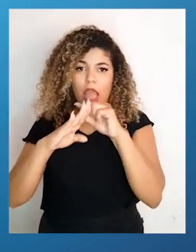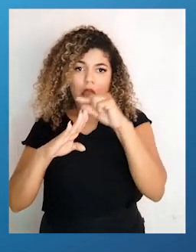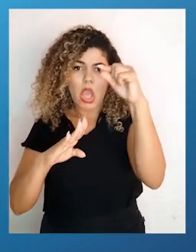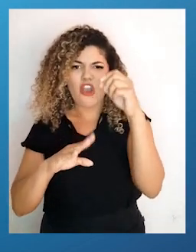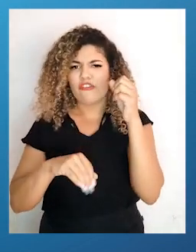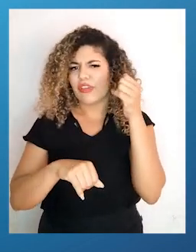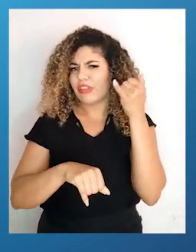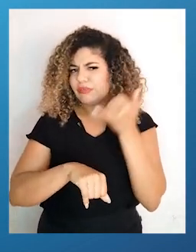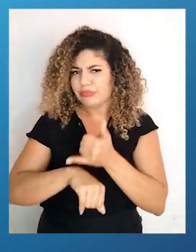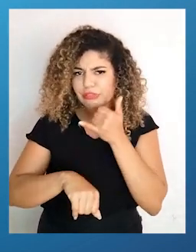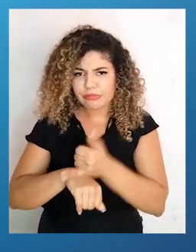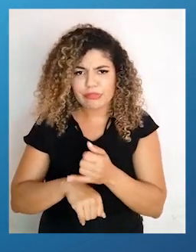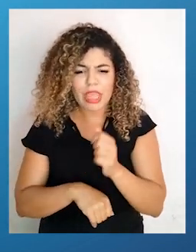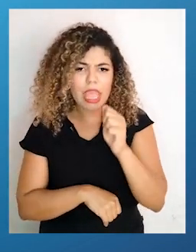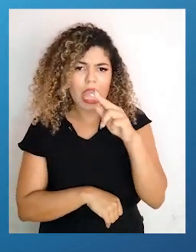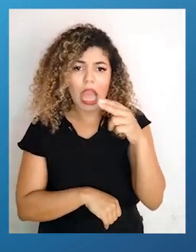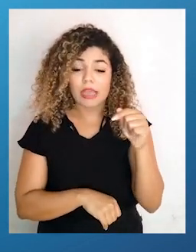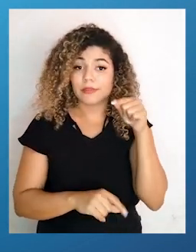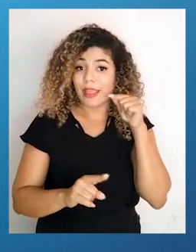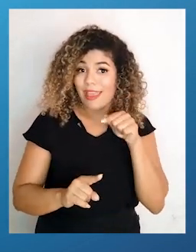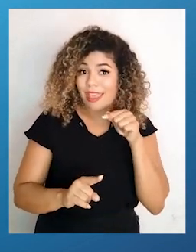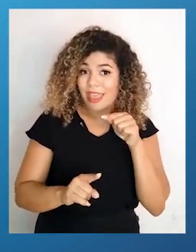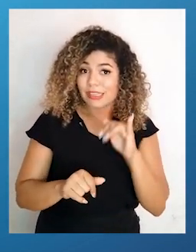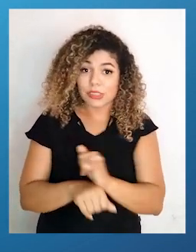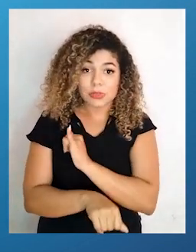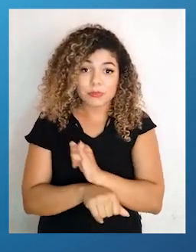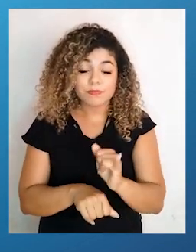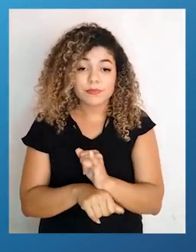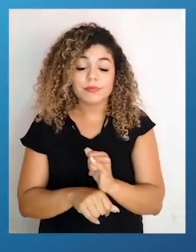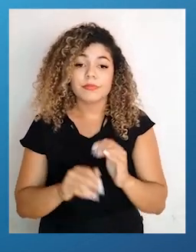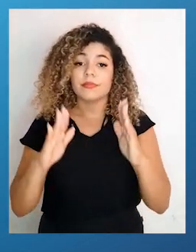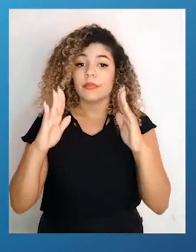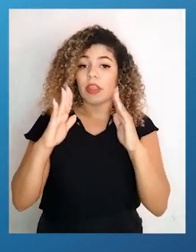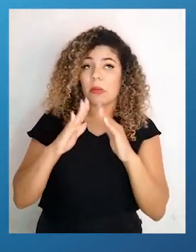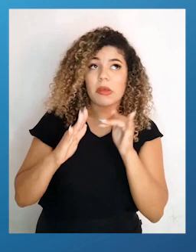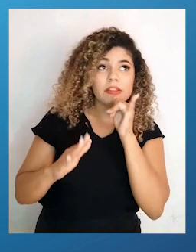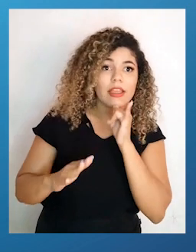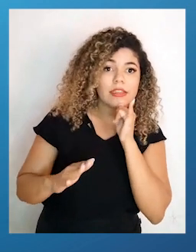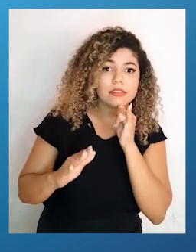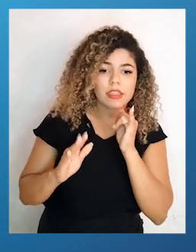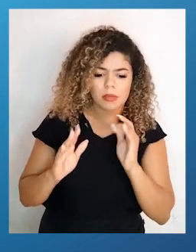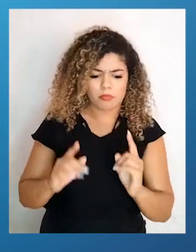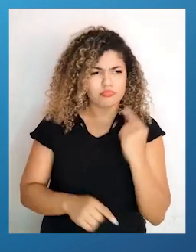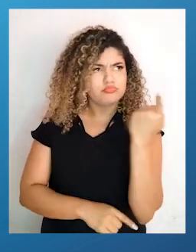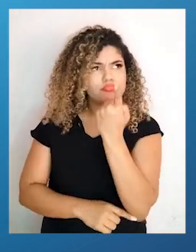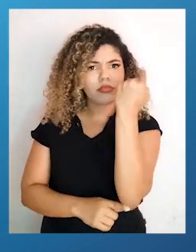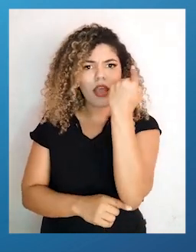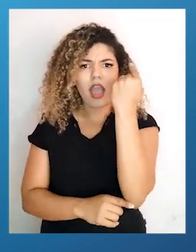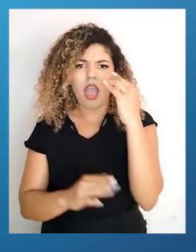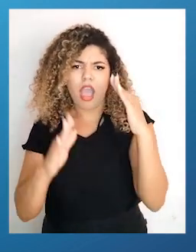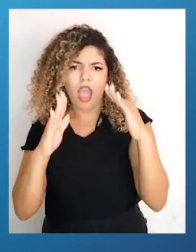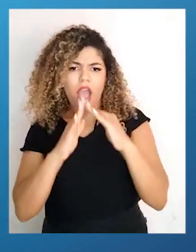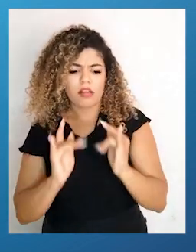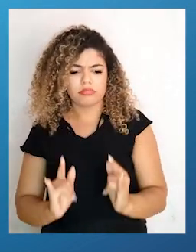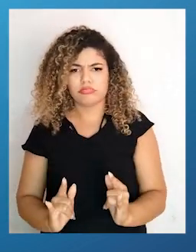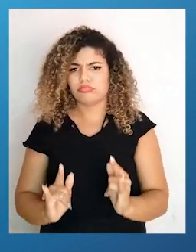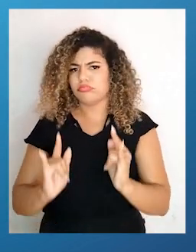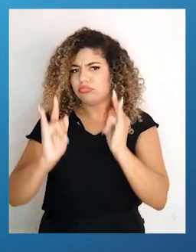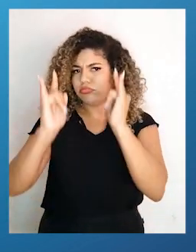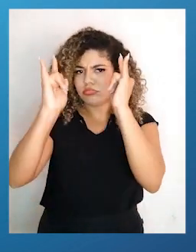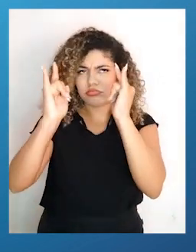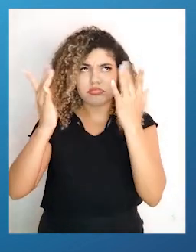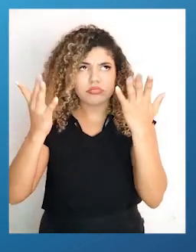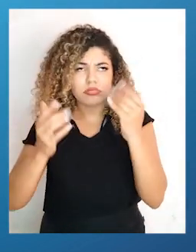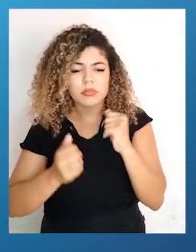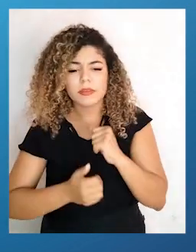ou aço. Esse dispositivo é colocado em regiões muito altas, posicionadas em lugares elevados, como edifícios,